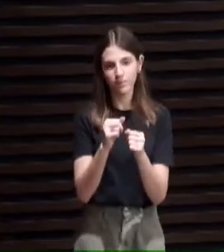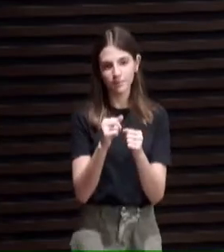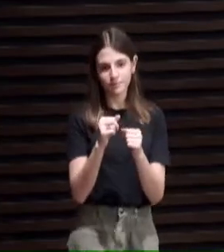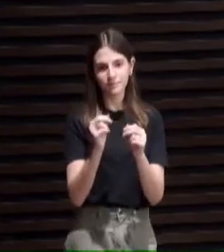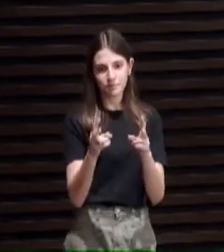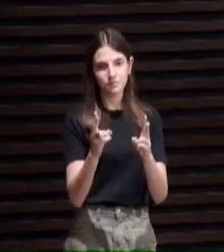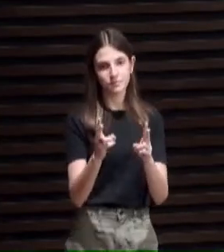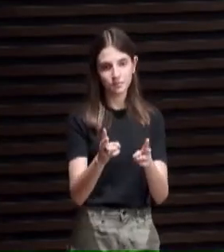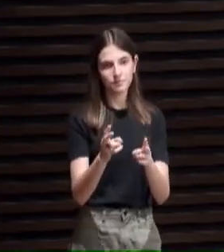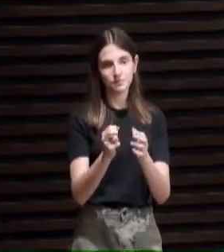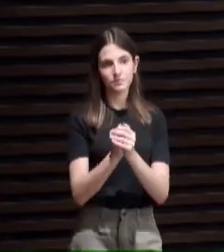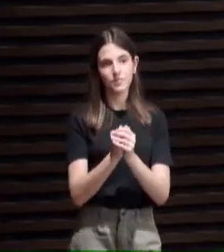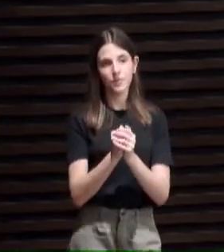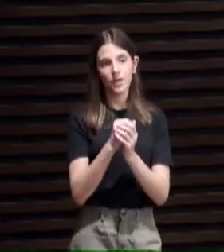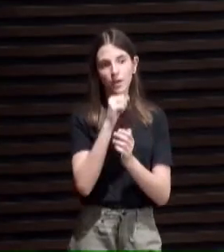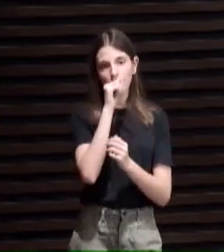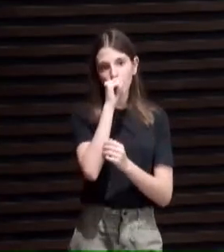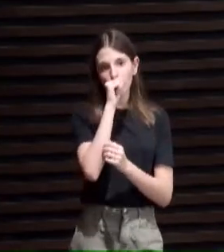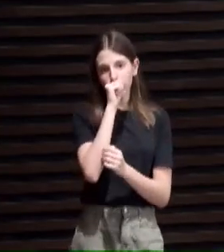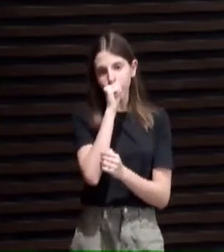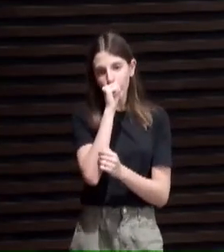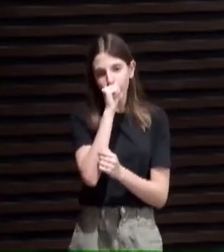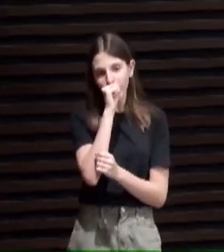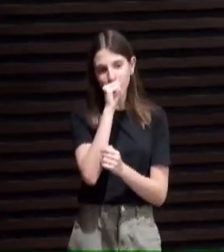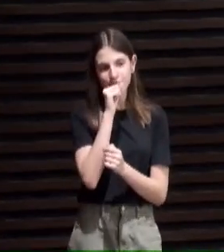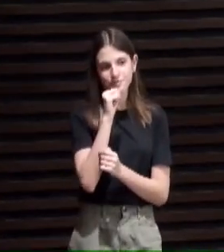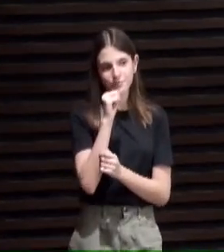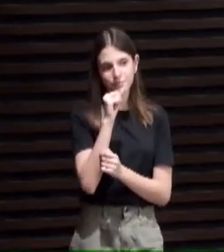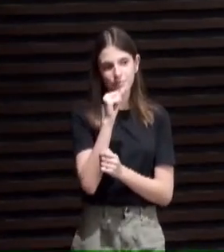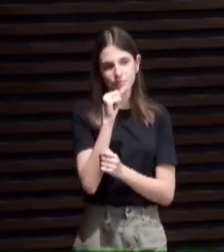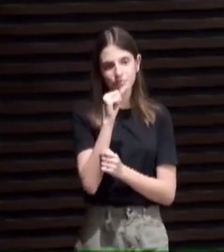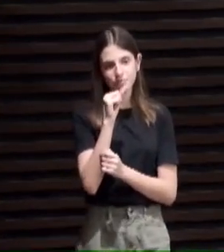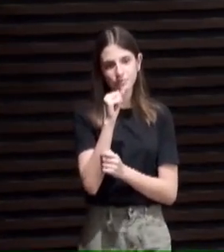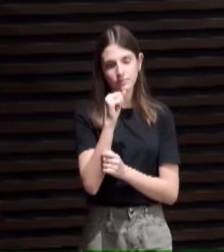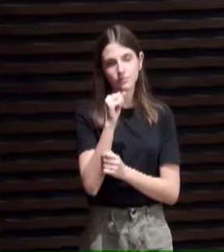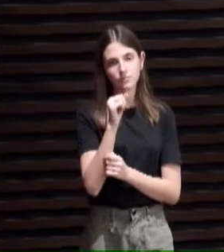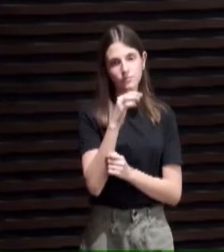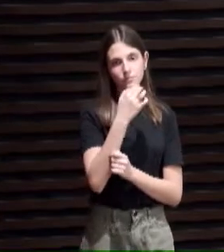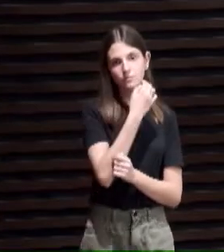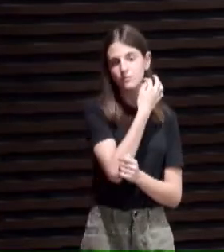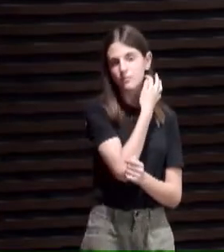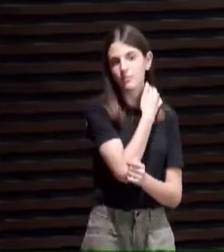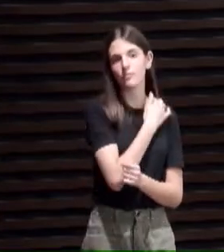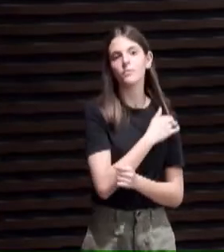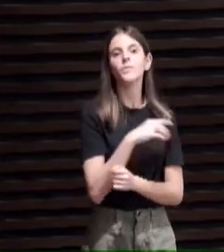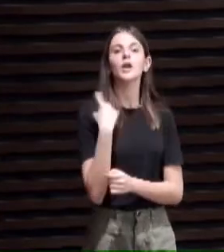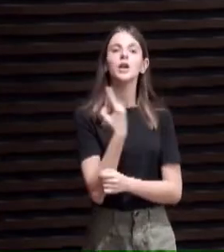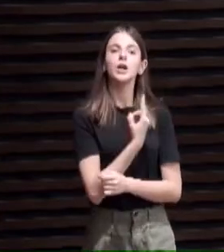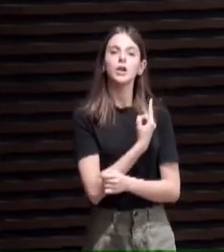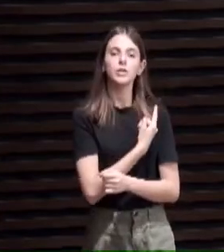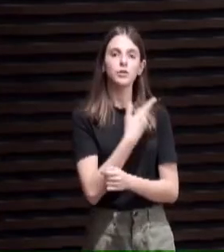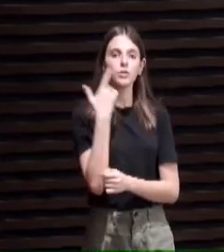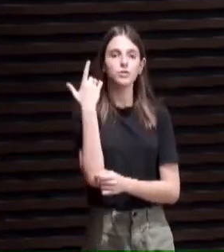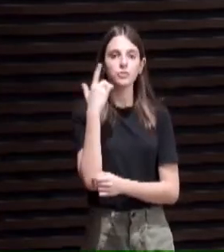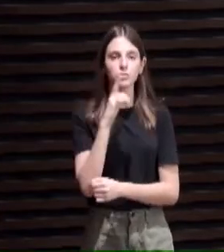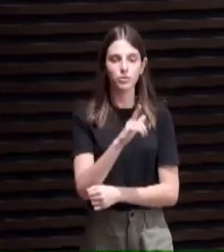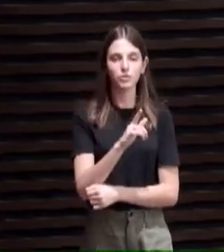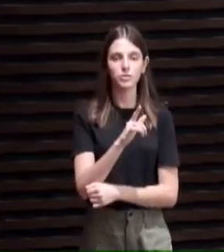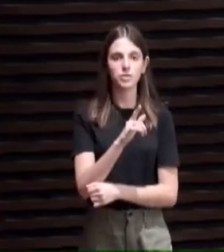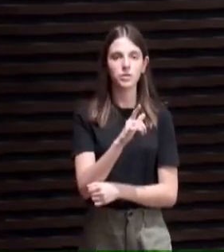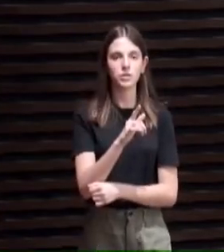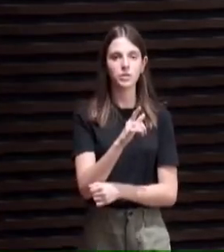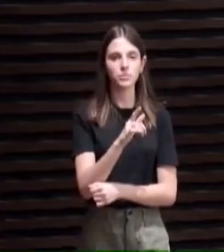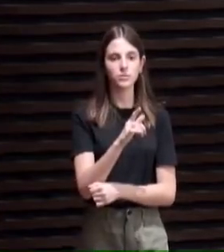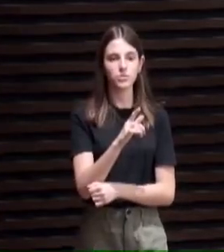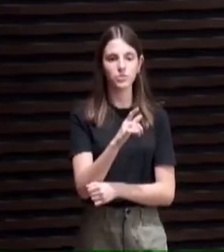gente não consegue lidar com a possibilidade de dois mundos ao mesmo tempo. A gente não consegue, a gente não consegue entender que existem